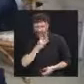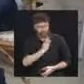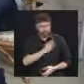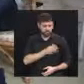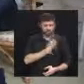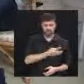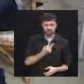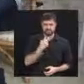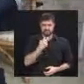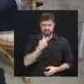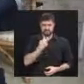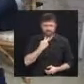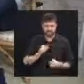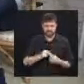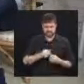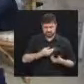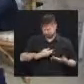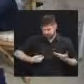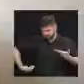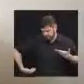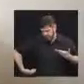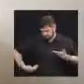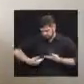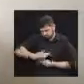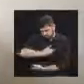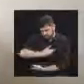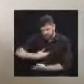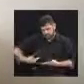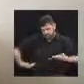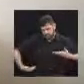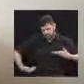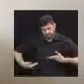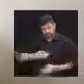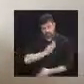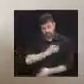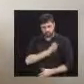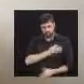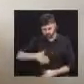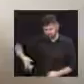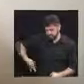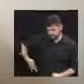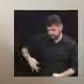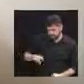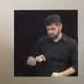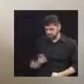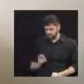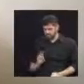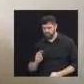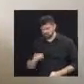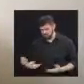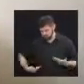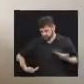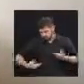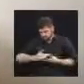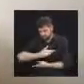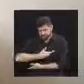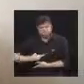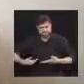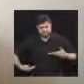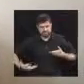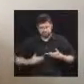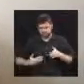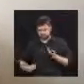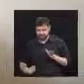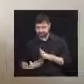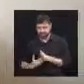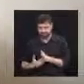consegue enviar o seu calor ao rim para aquecê-lo. E o rim não consegue enviar a sua água para esfriar o coração.